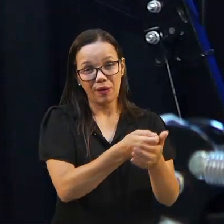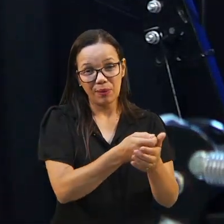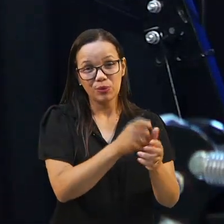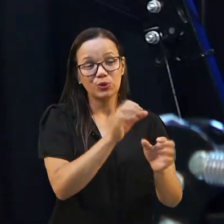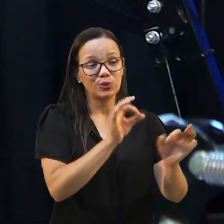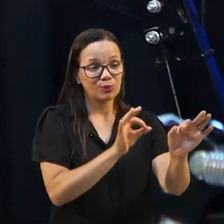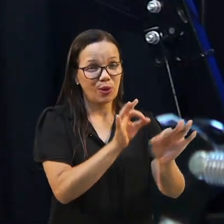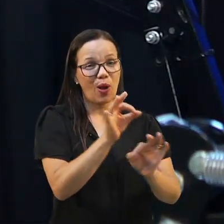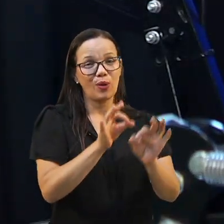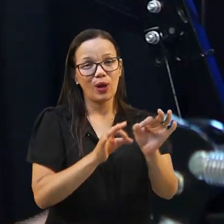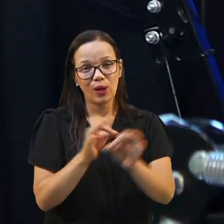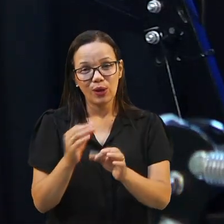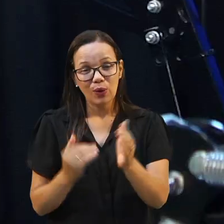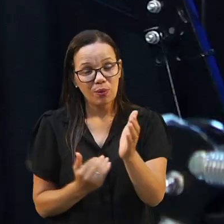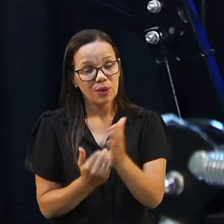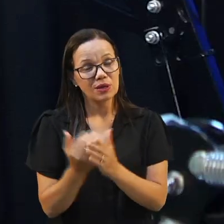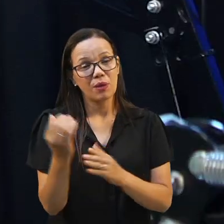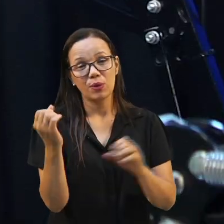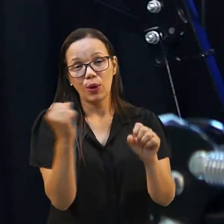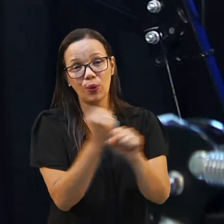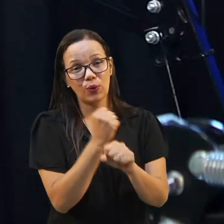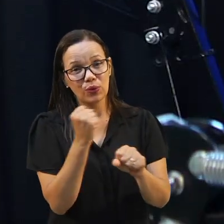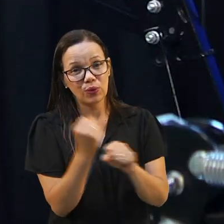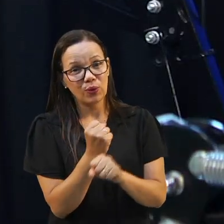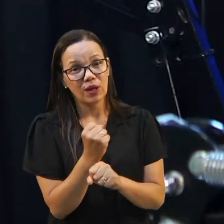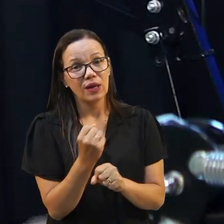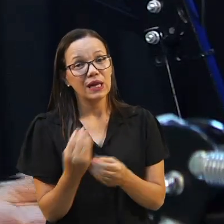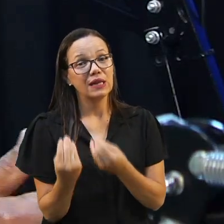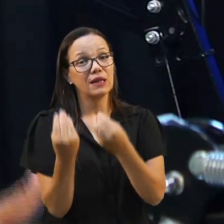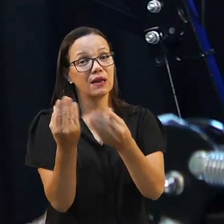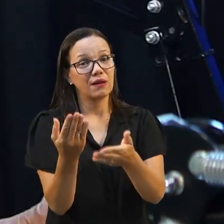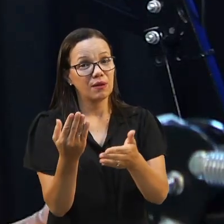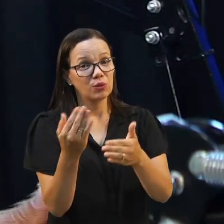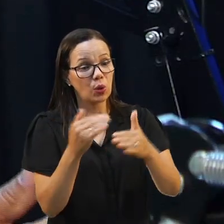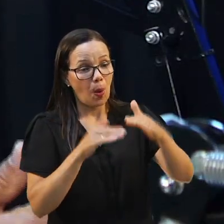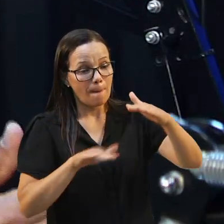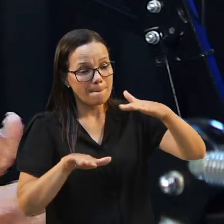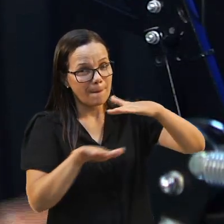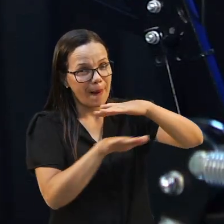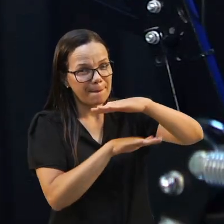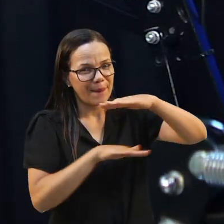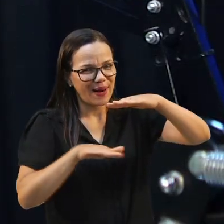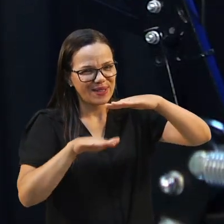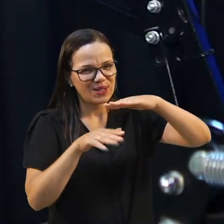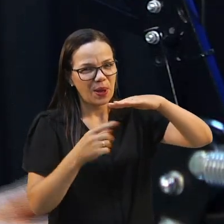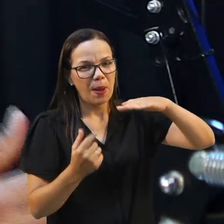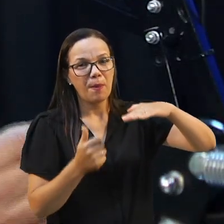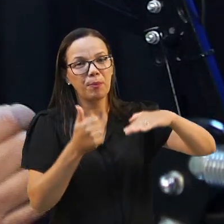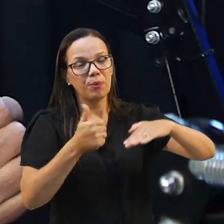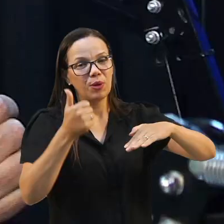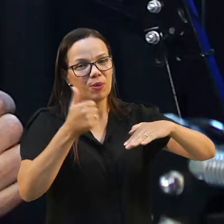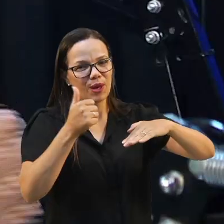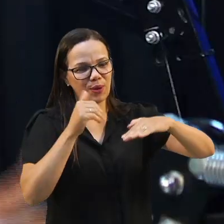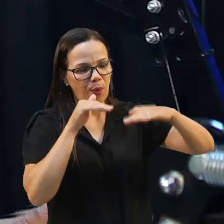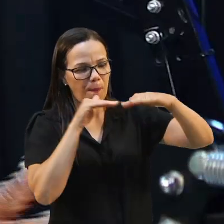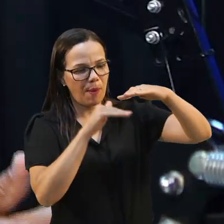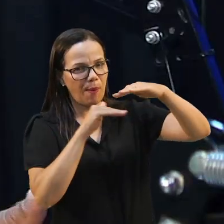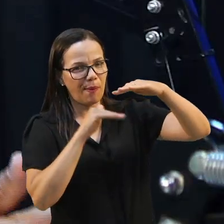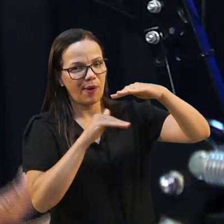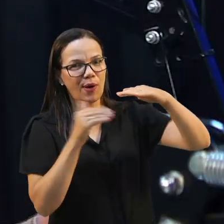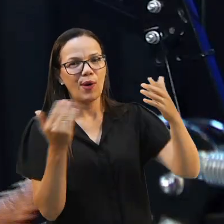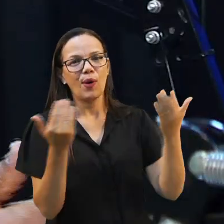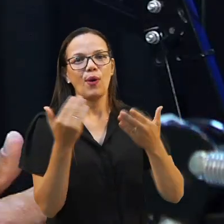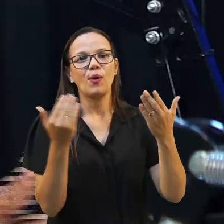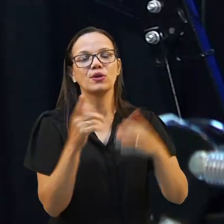e começamos a construir, entregamos o primeiro andar. Hoje o Hospital do Câncer tem 11